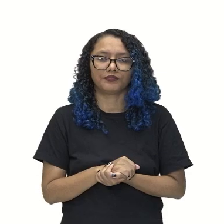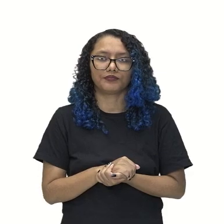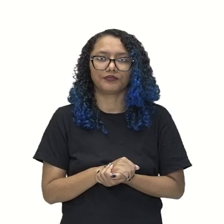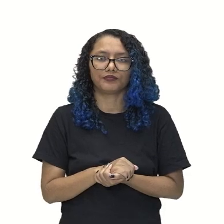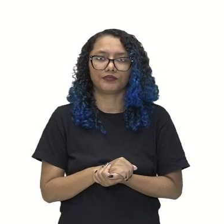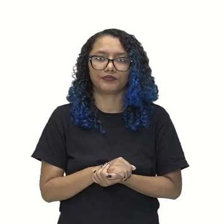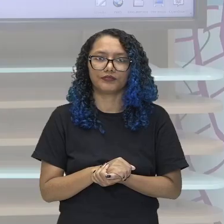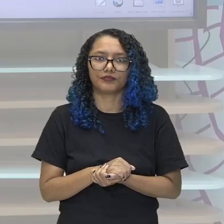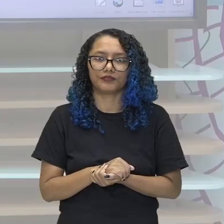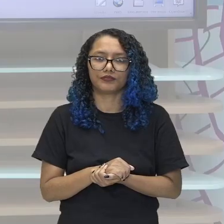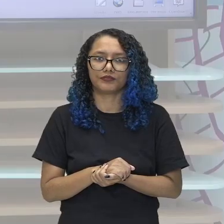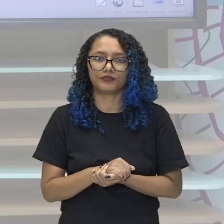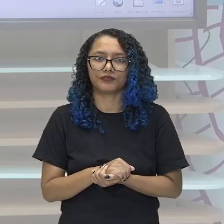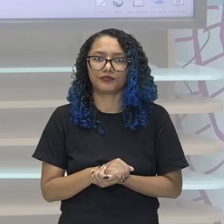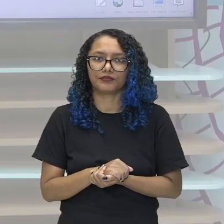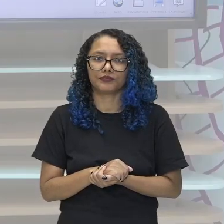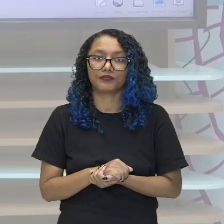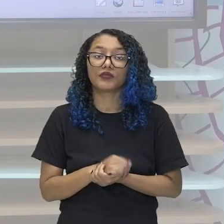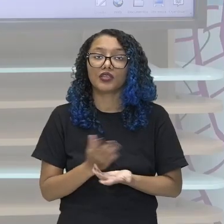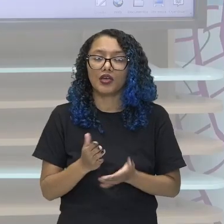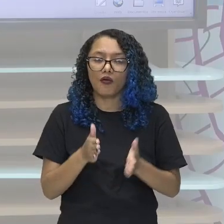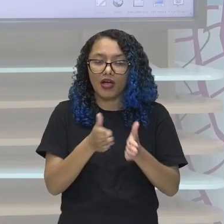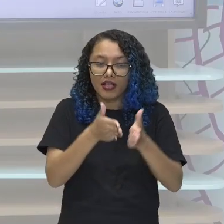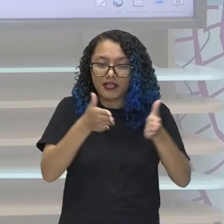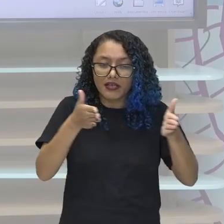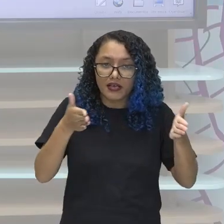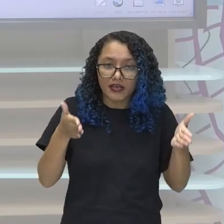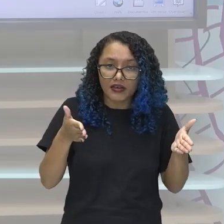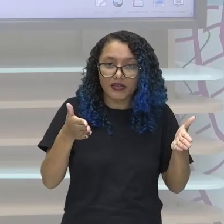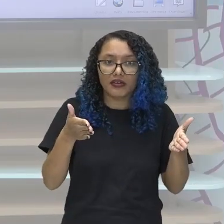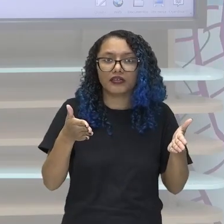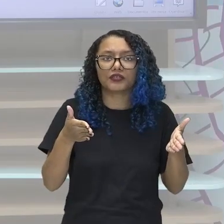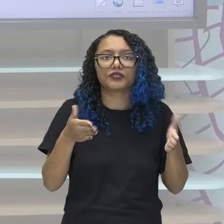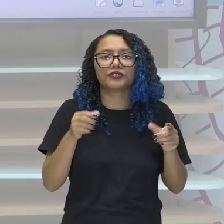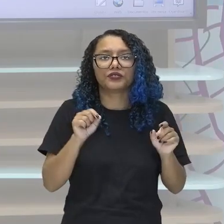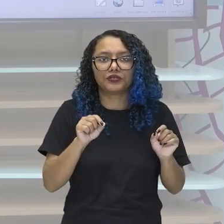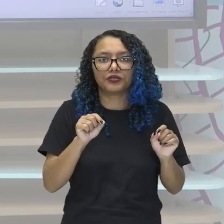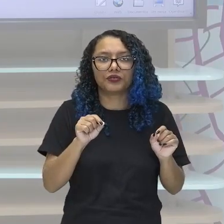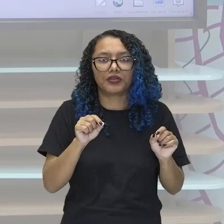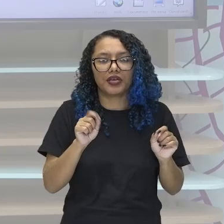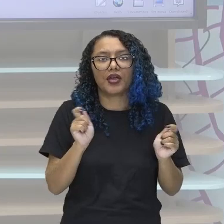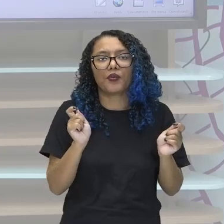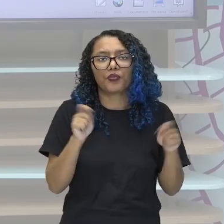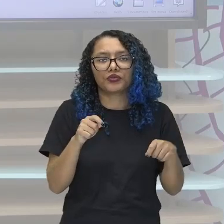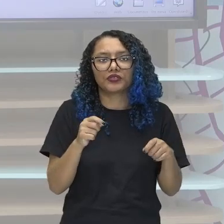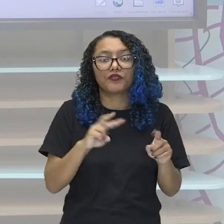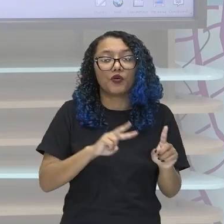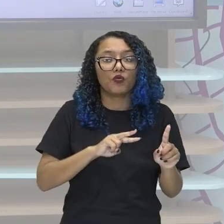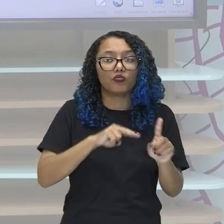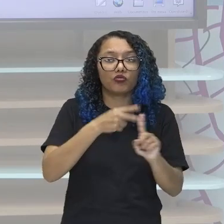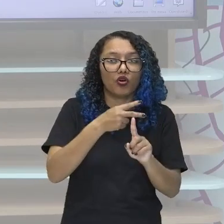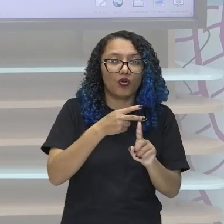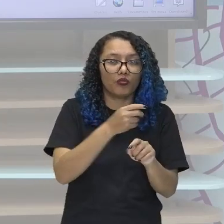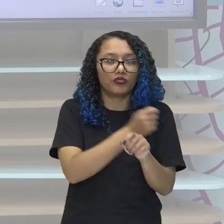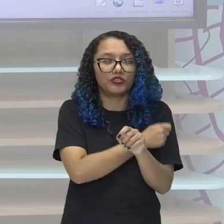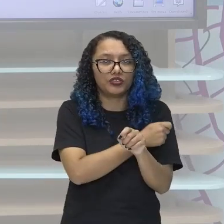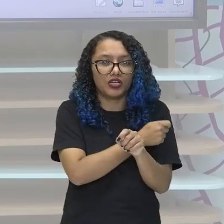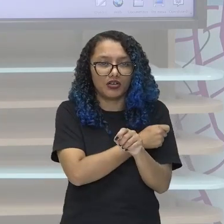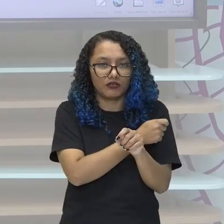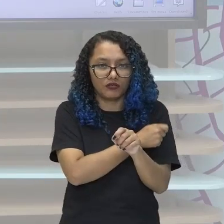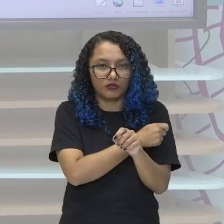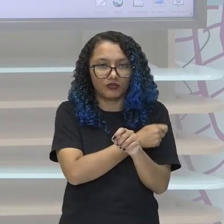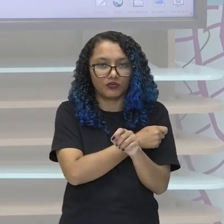As salas grandes comportam o dobro de alunos das salas pequenas. Olha só que